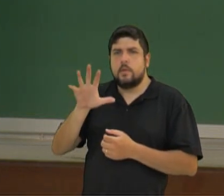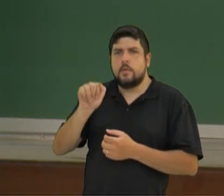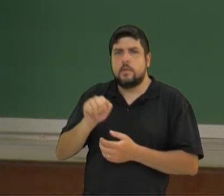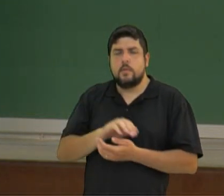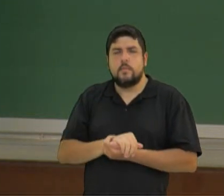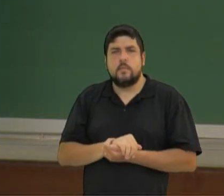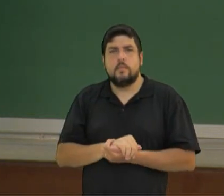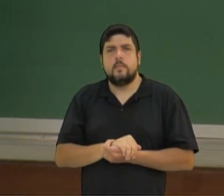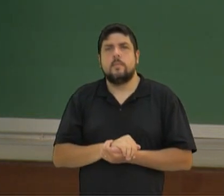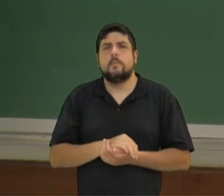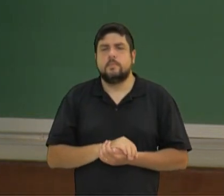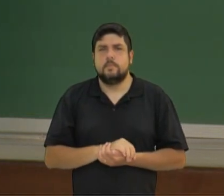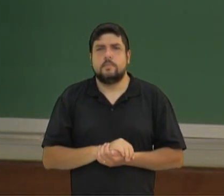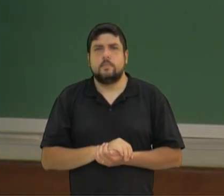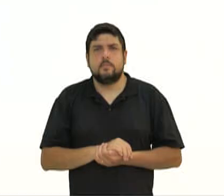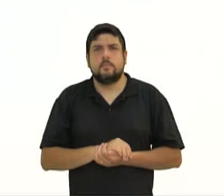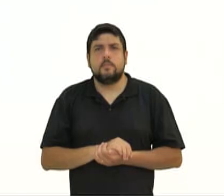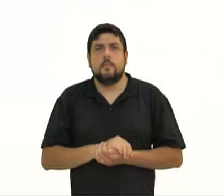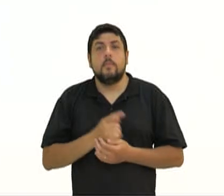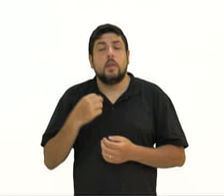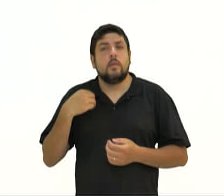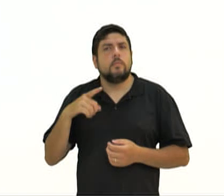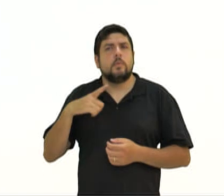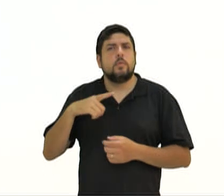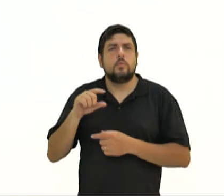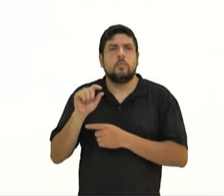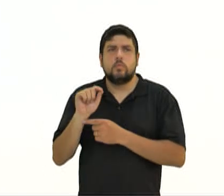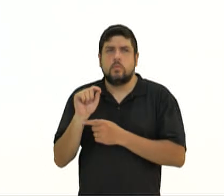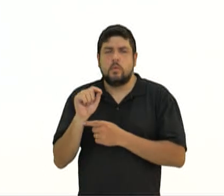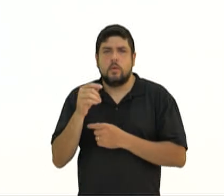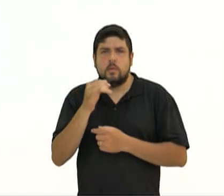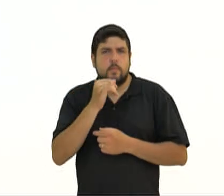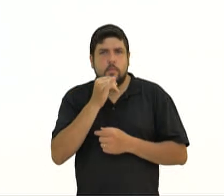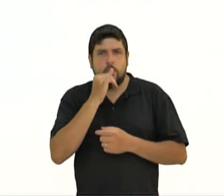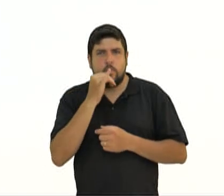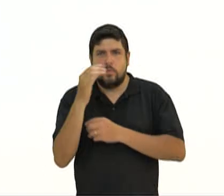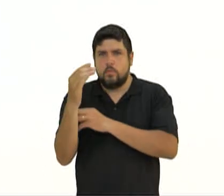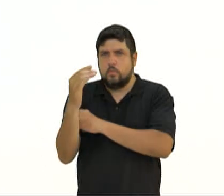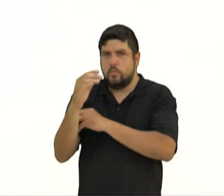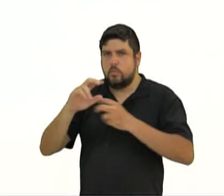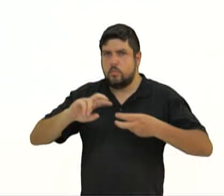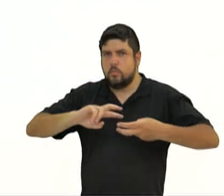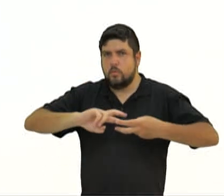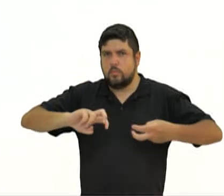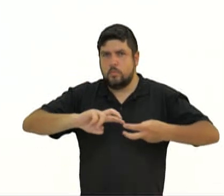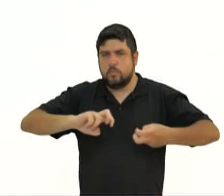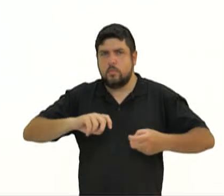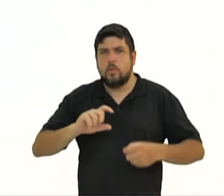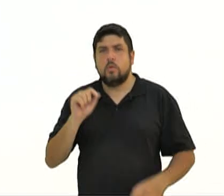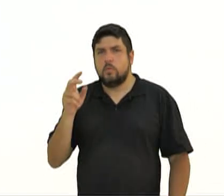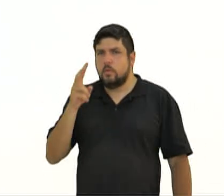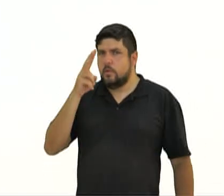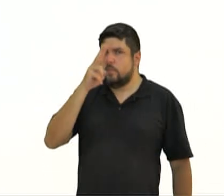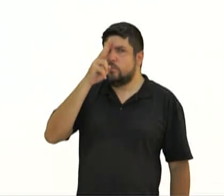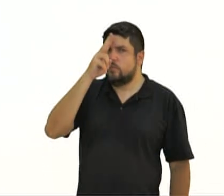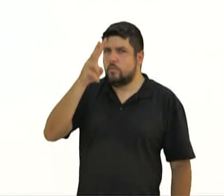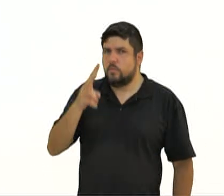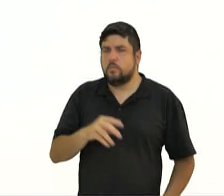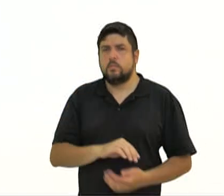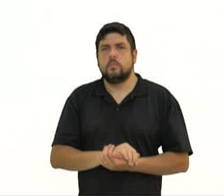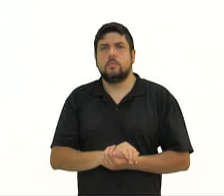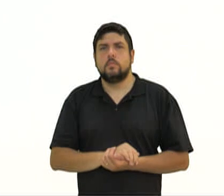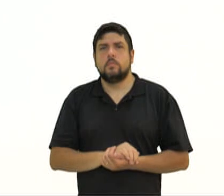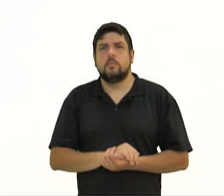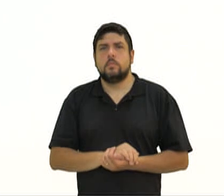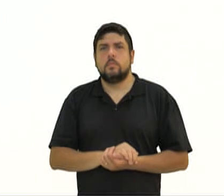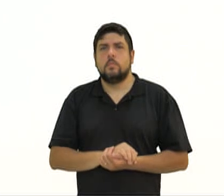braço? Então, aqui eu tenho, por exemplo, a musculatura, é a força. Eu tenho ali na